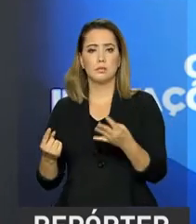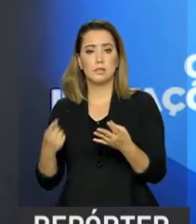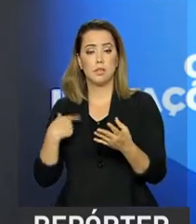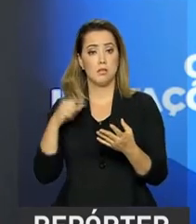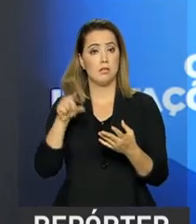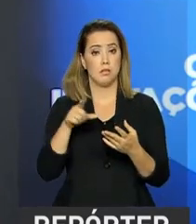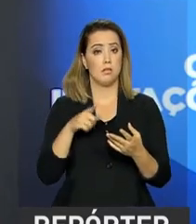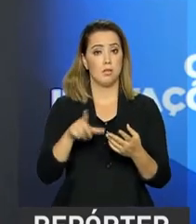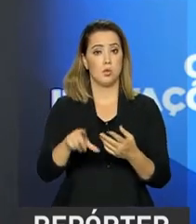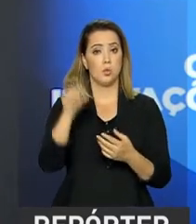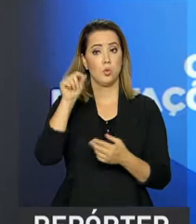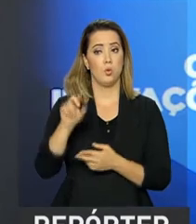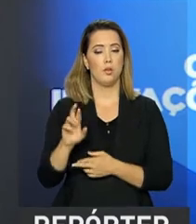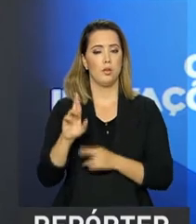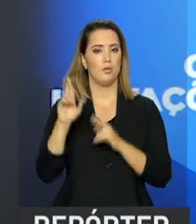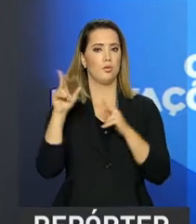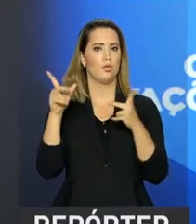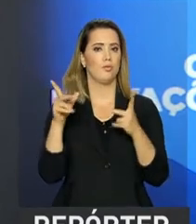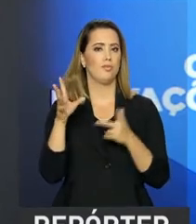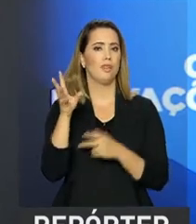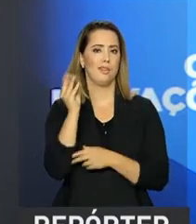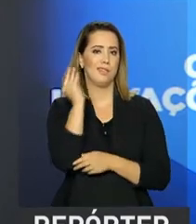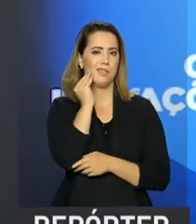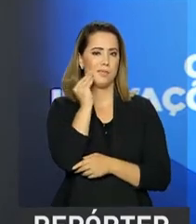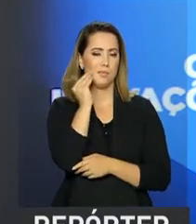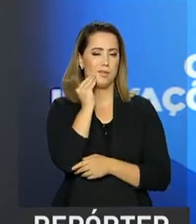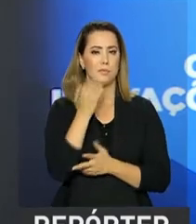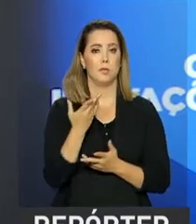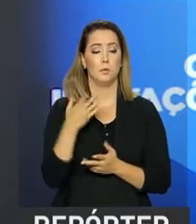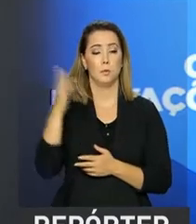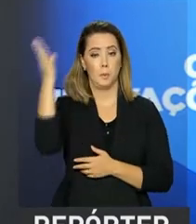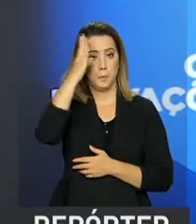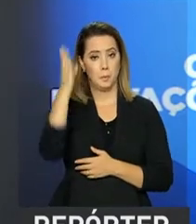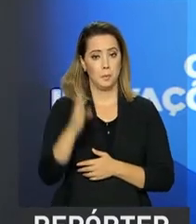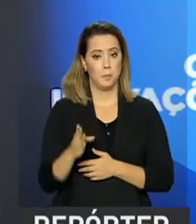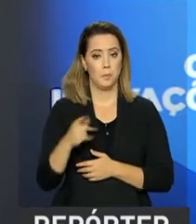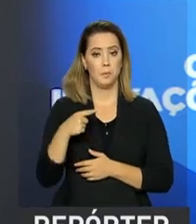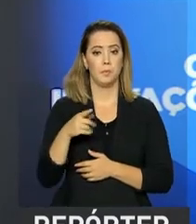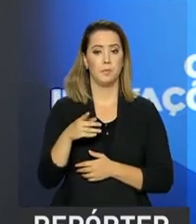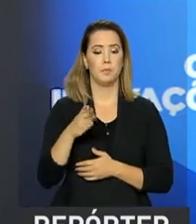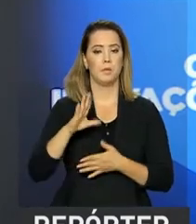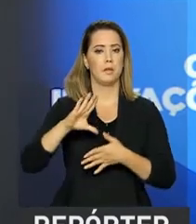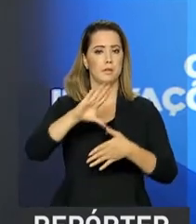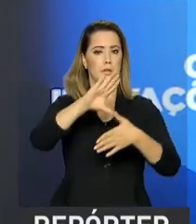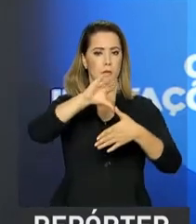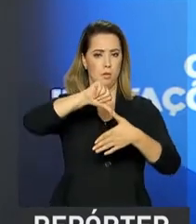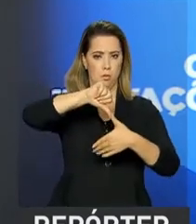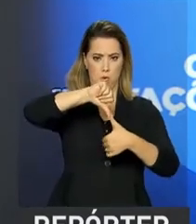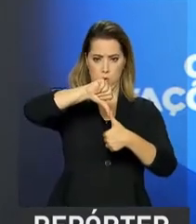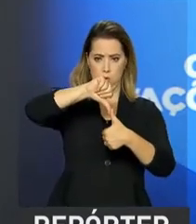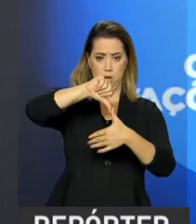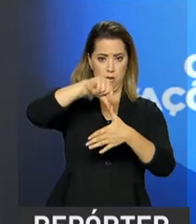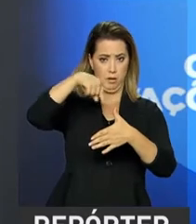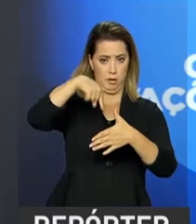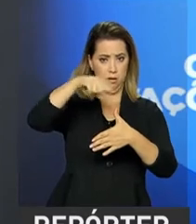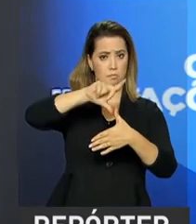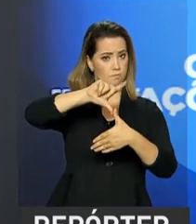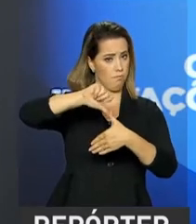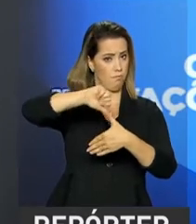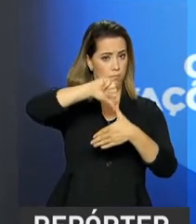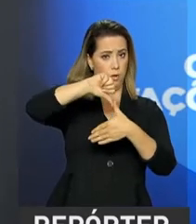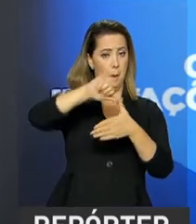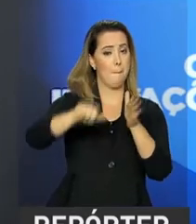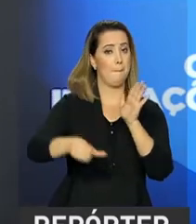na europa o exemplo europeu exemplo o brasil no hemisfério sul é o primeiro país que está num processo